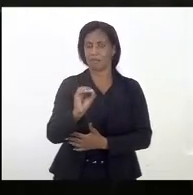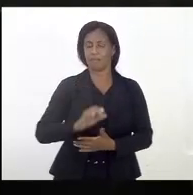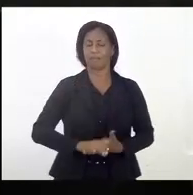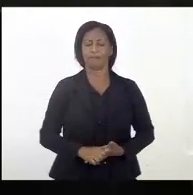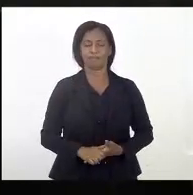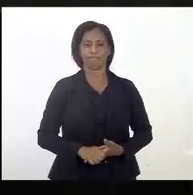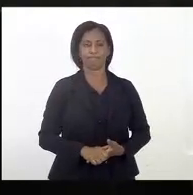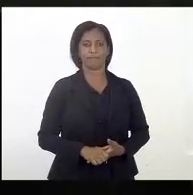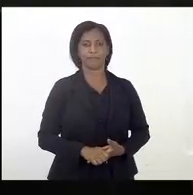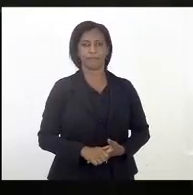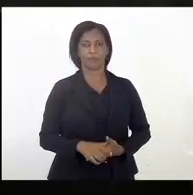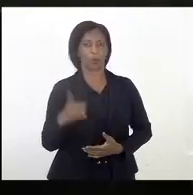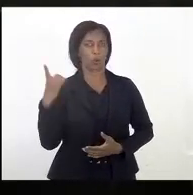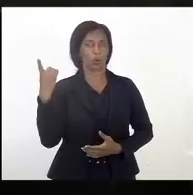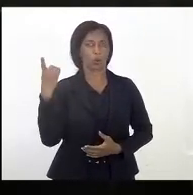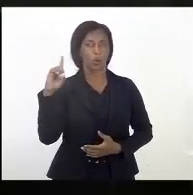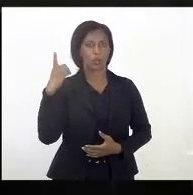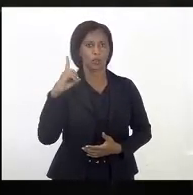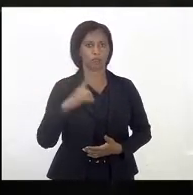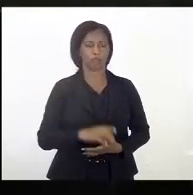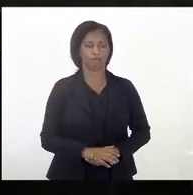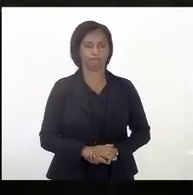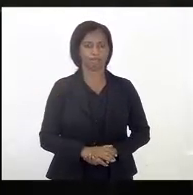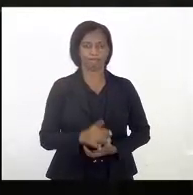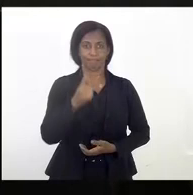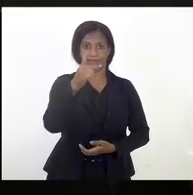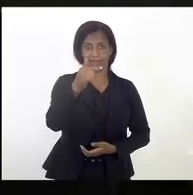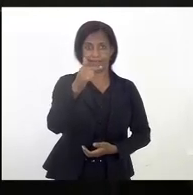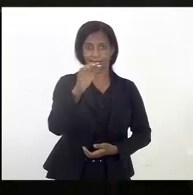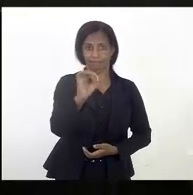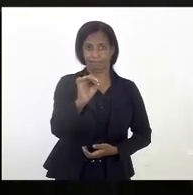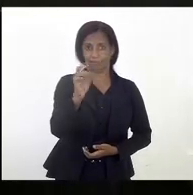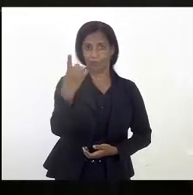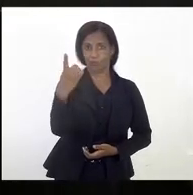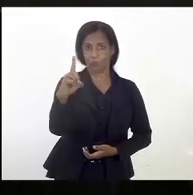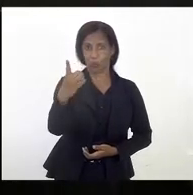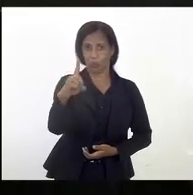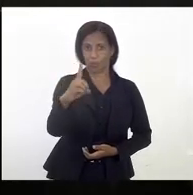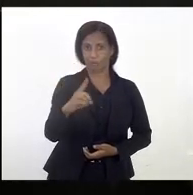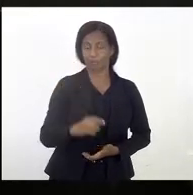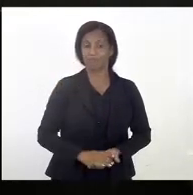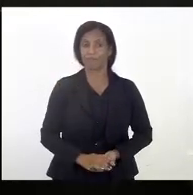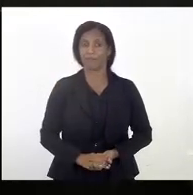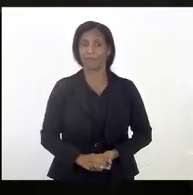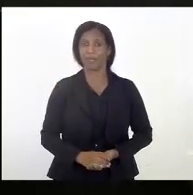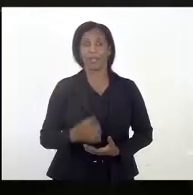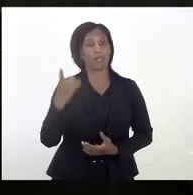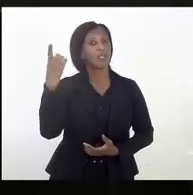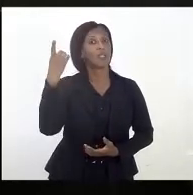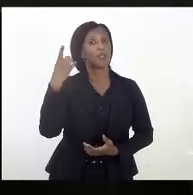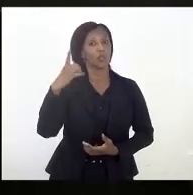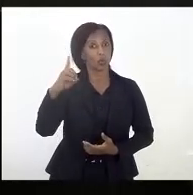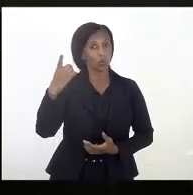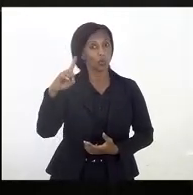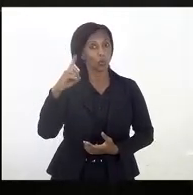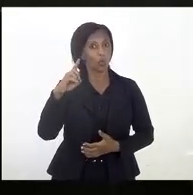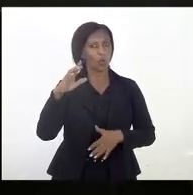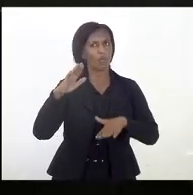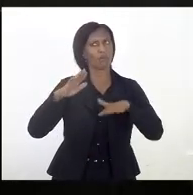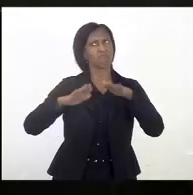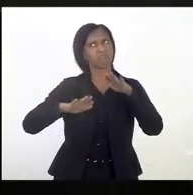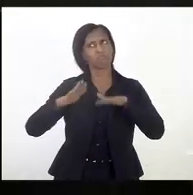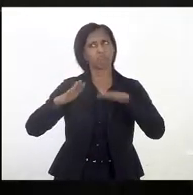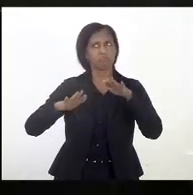de Dólares 72 horas e o dólar vai continuar na ordem de